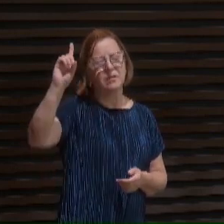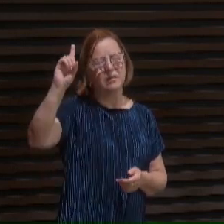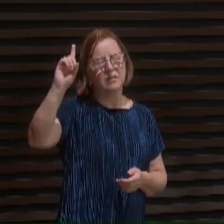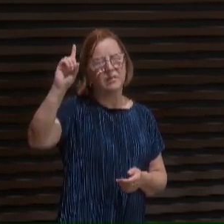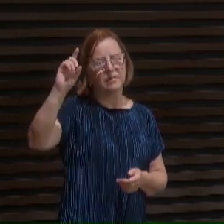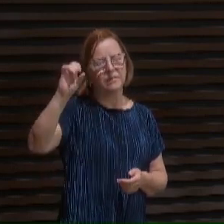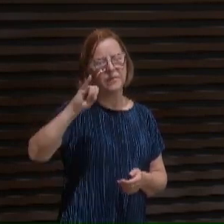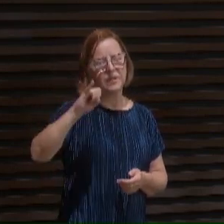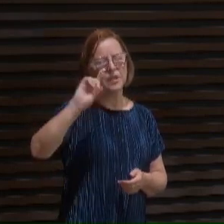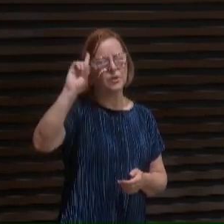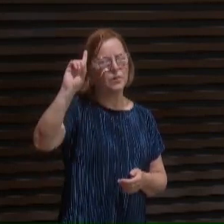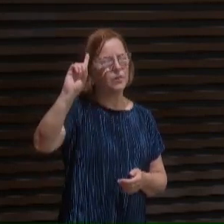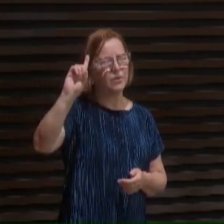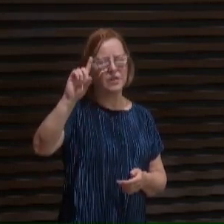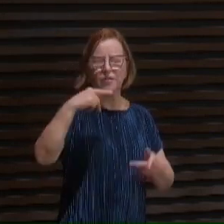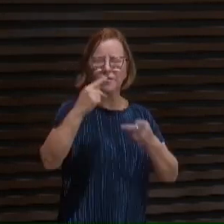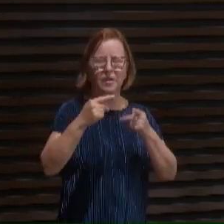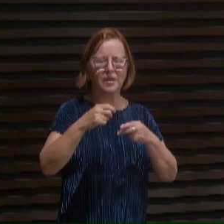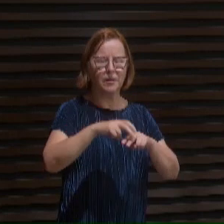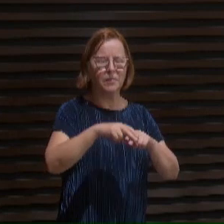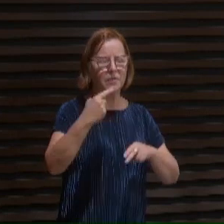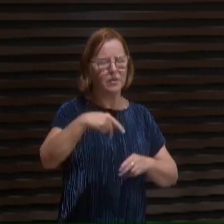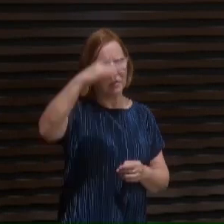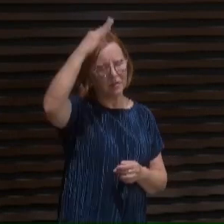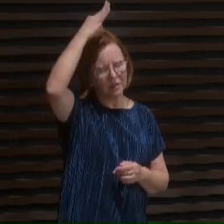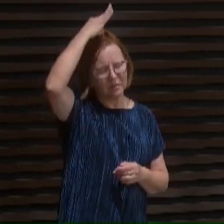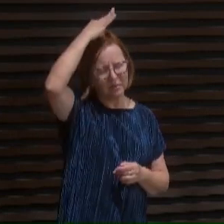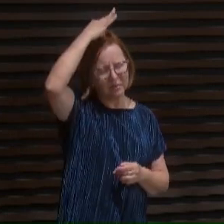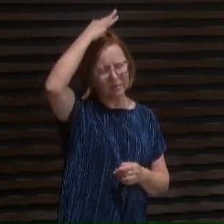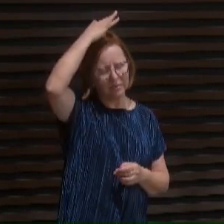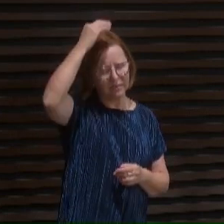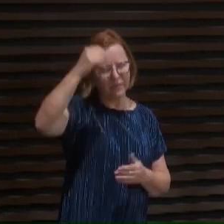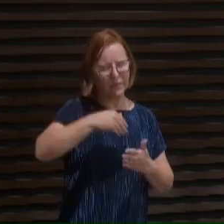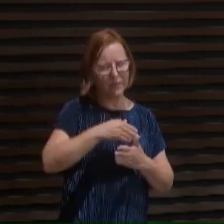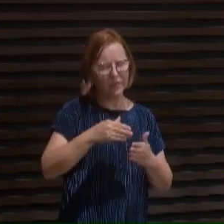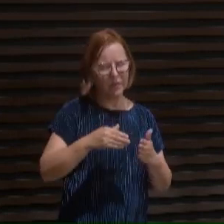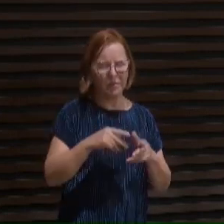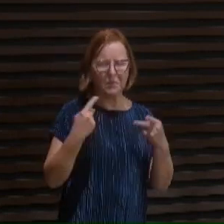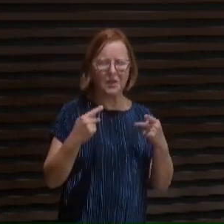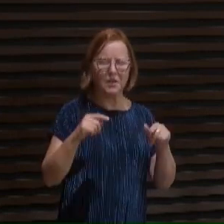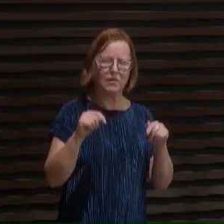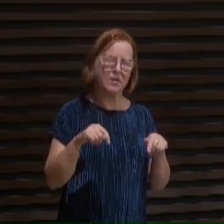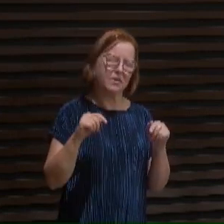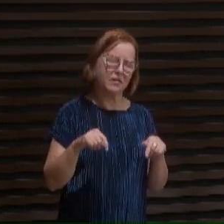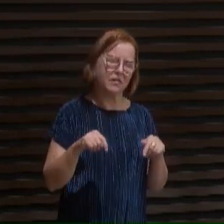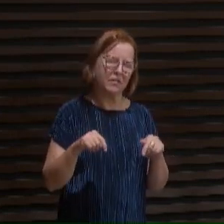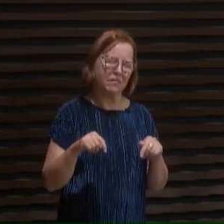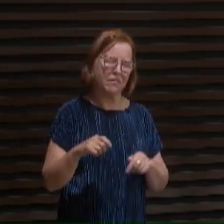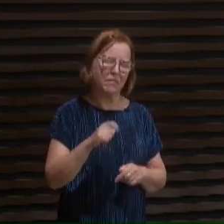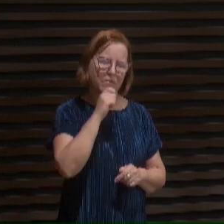se tu não falares pelo teu Espírito, toda palavra aqui será em